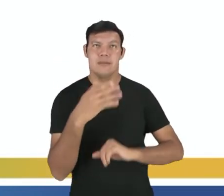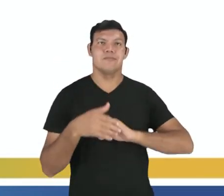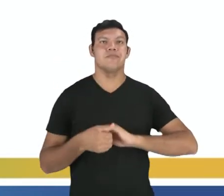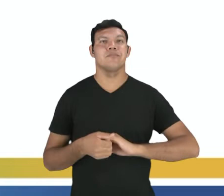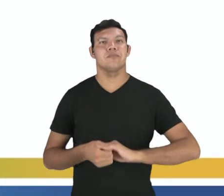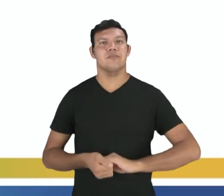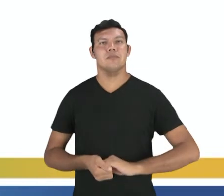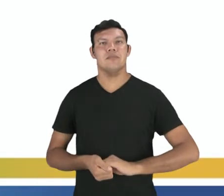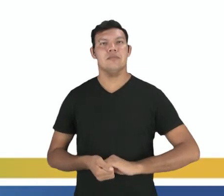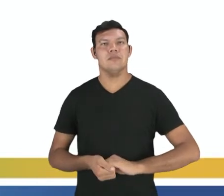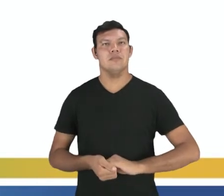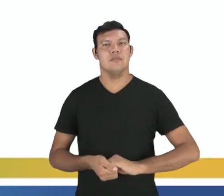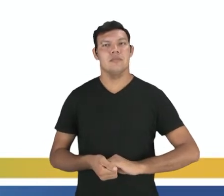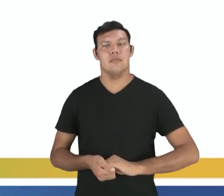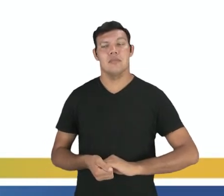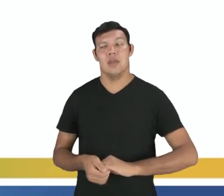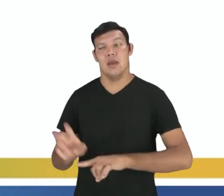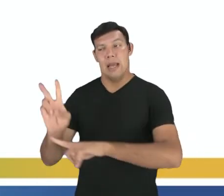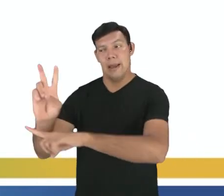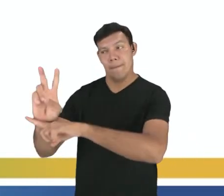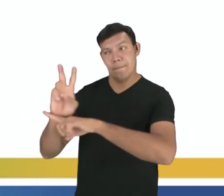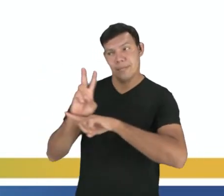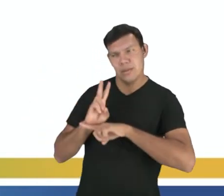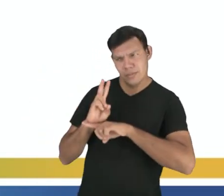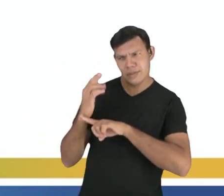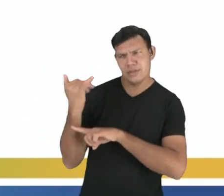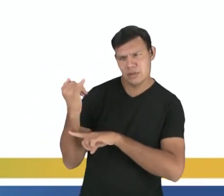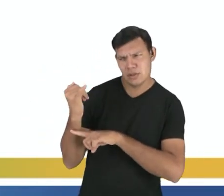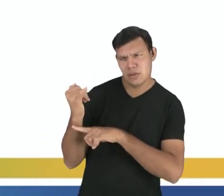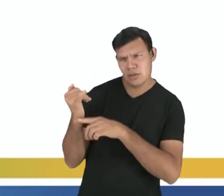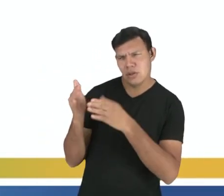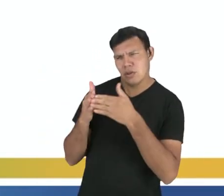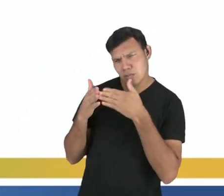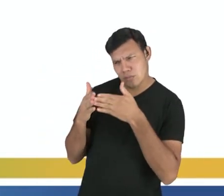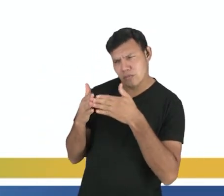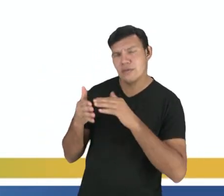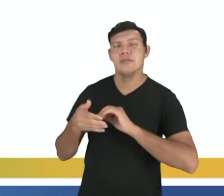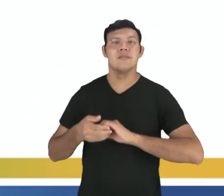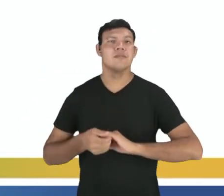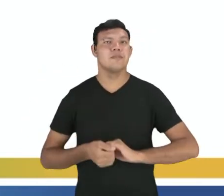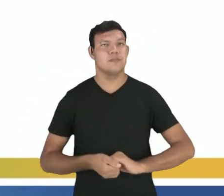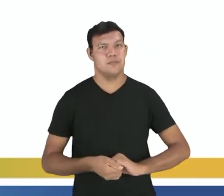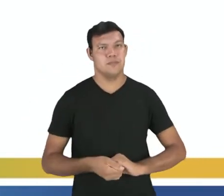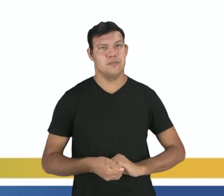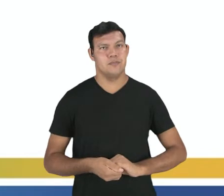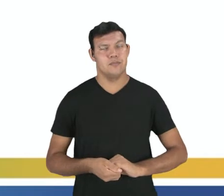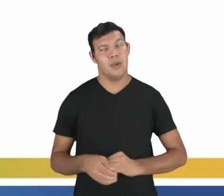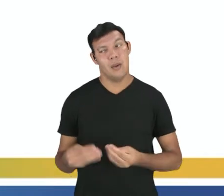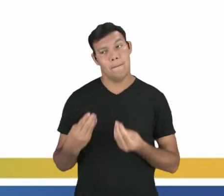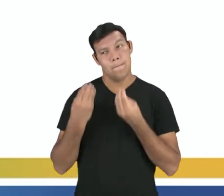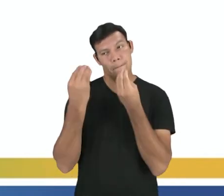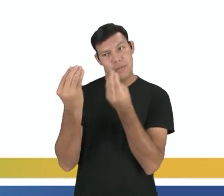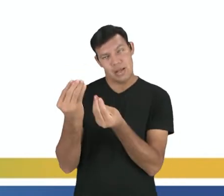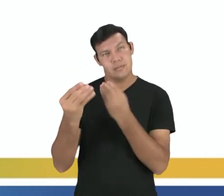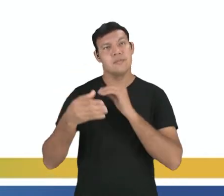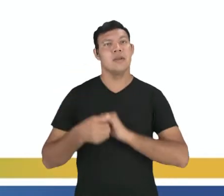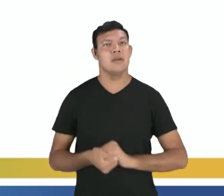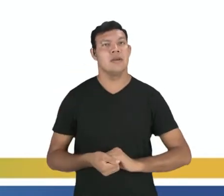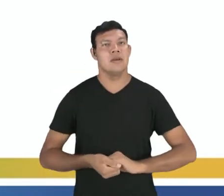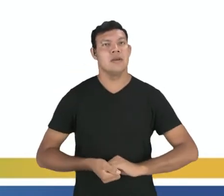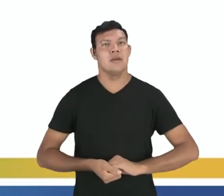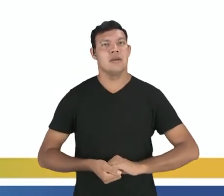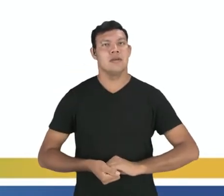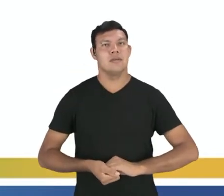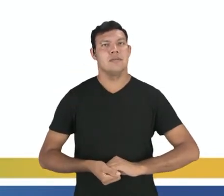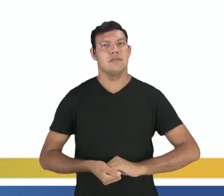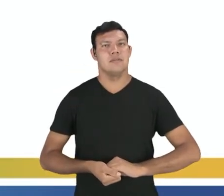a pen? Você pode me emprestar uma caneta? Please, por favor. Para oferecer. Would you like